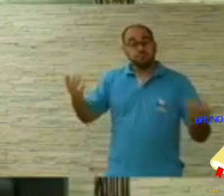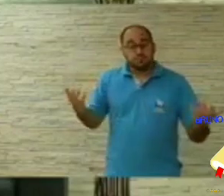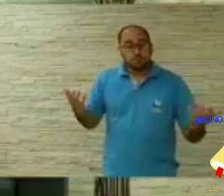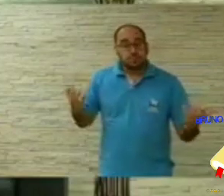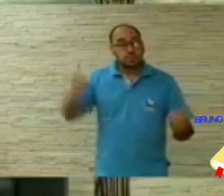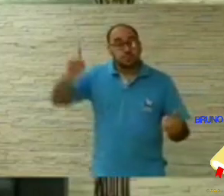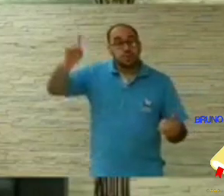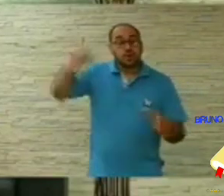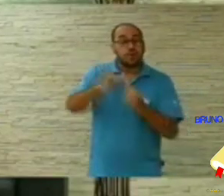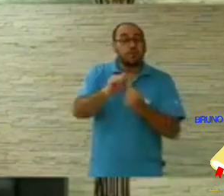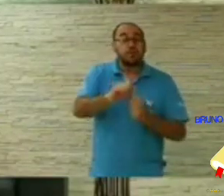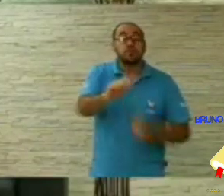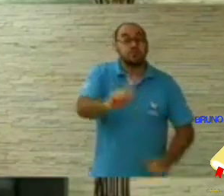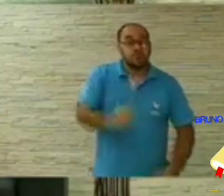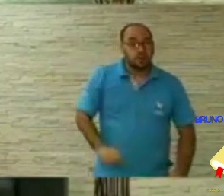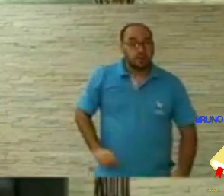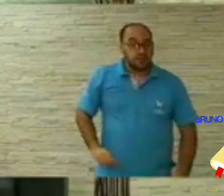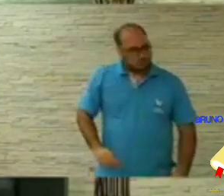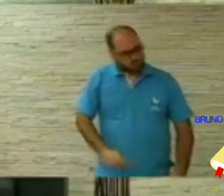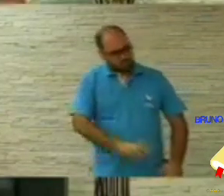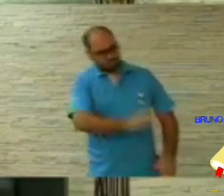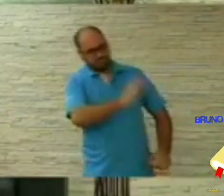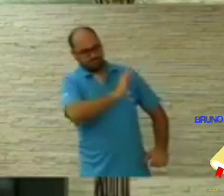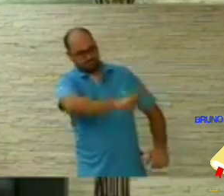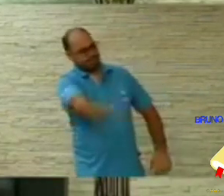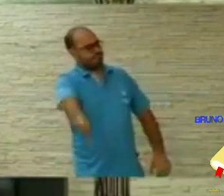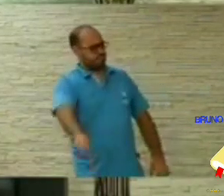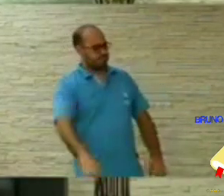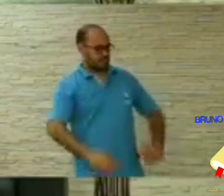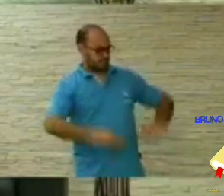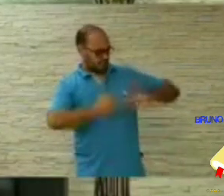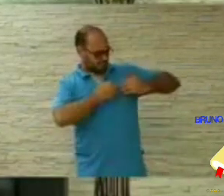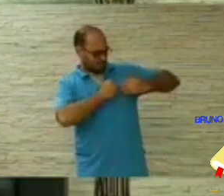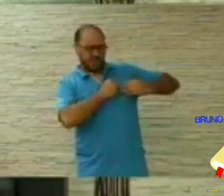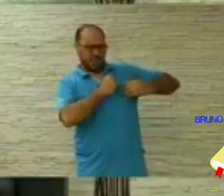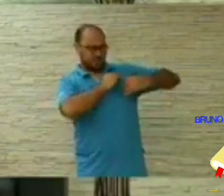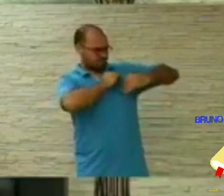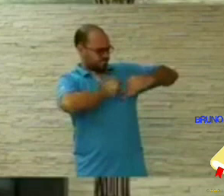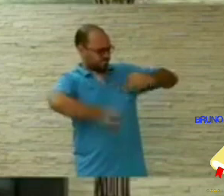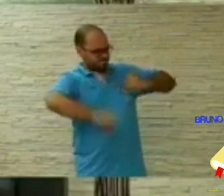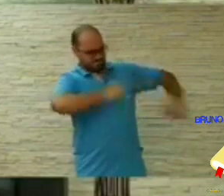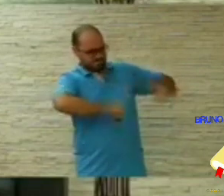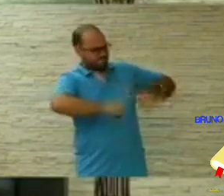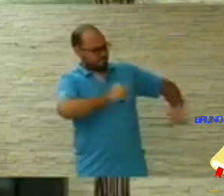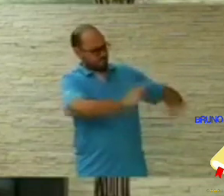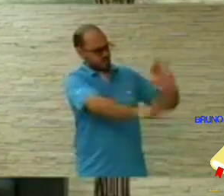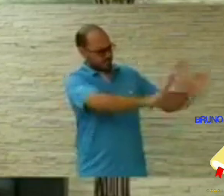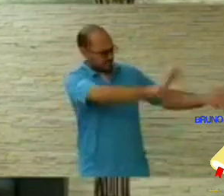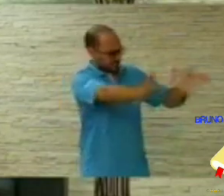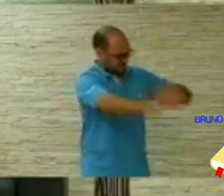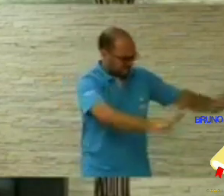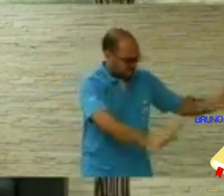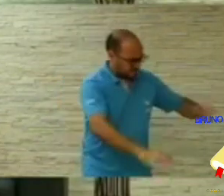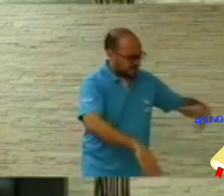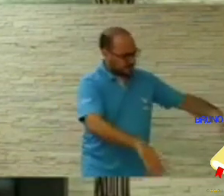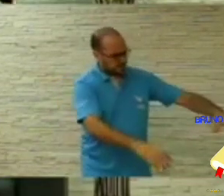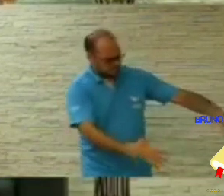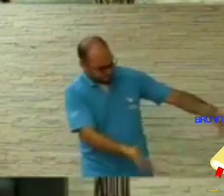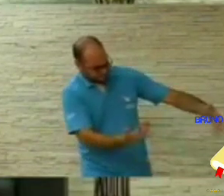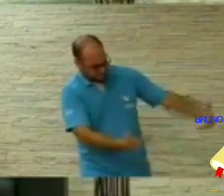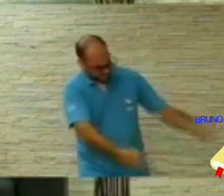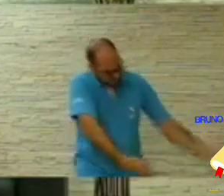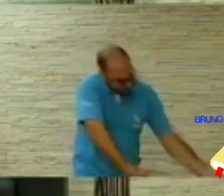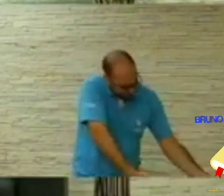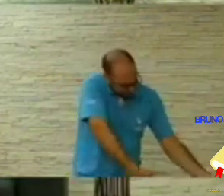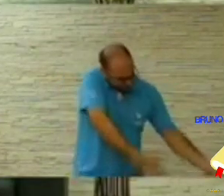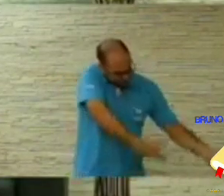O verso 8 diz que ele tira você do pó, se for fraco, ou do